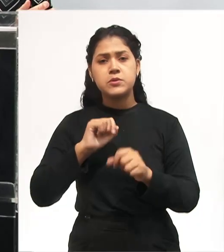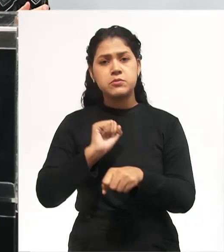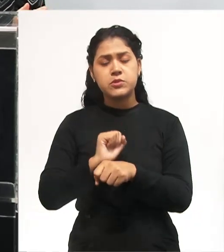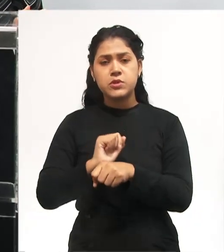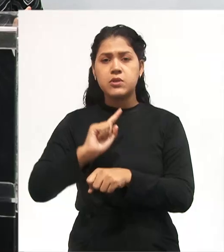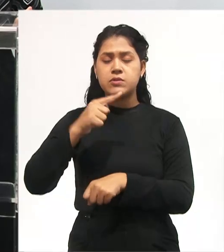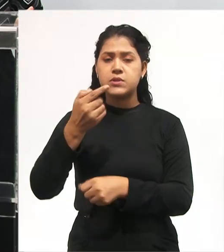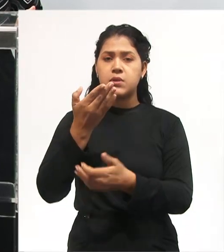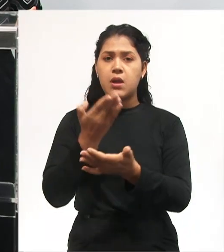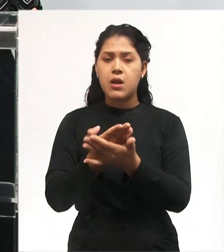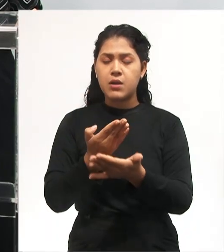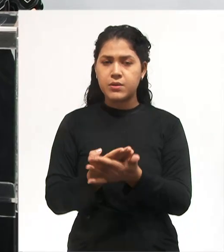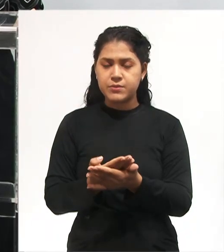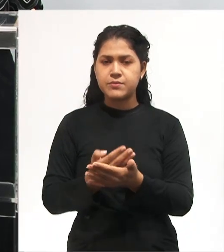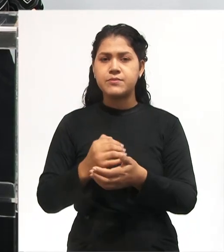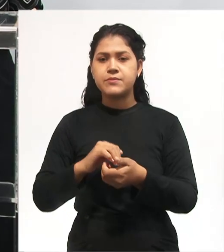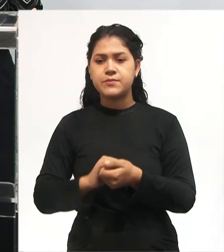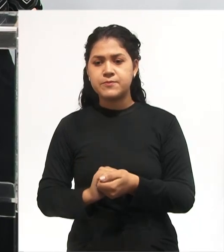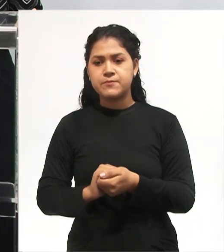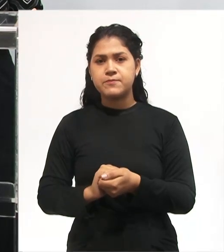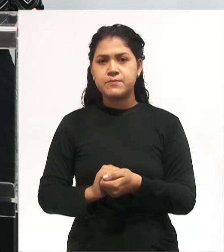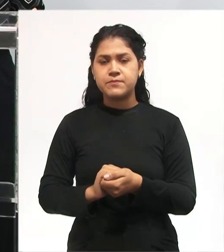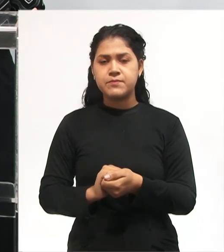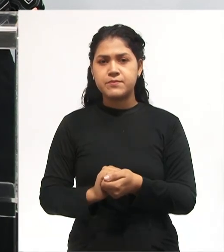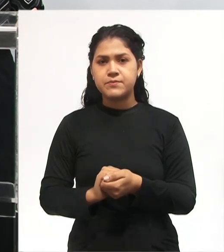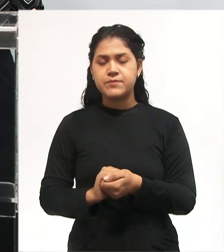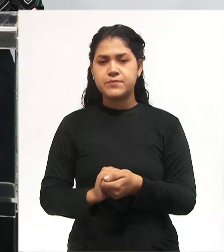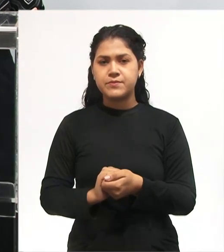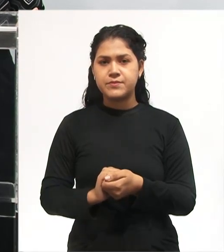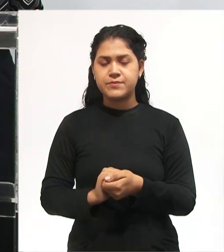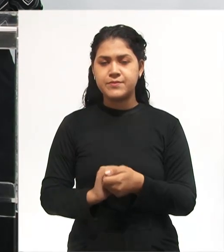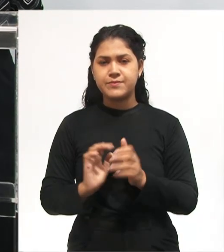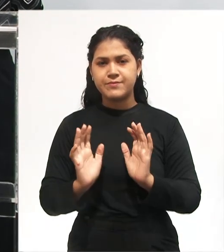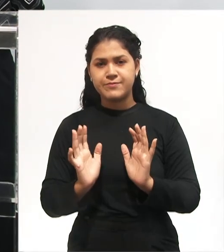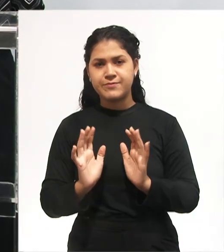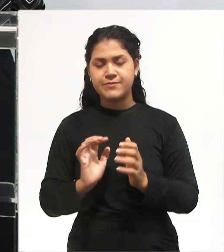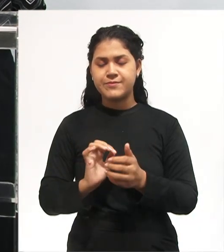vocês na nossa próxima aula, na próxima unidade. Até lá!